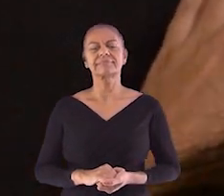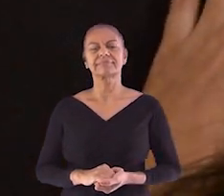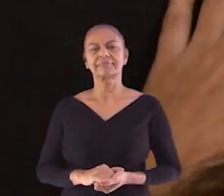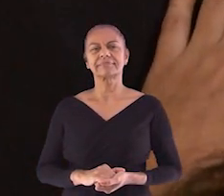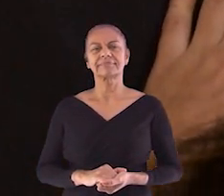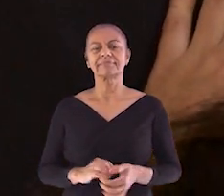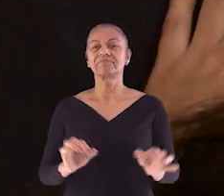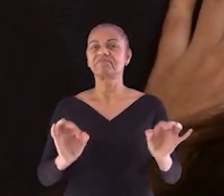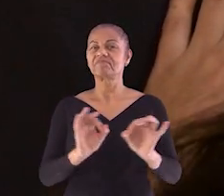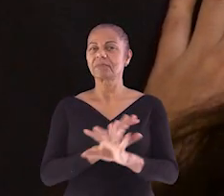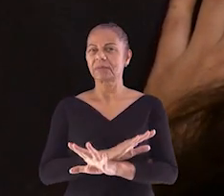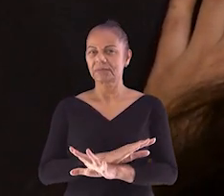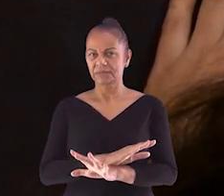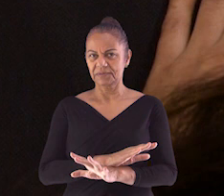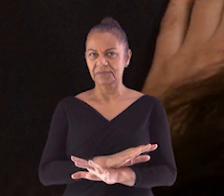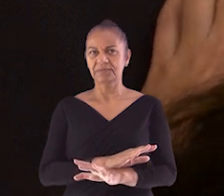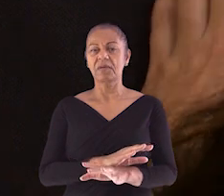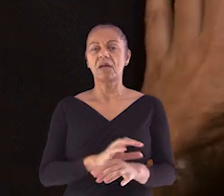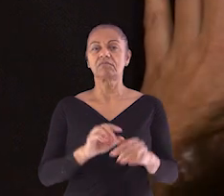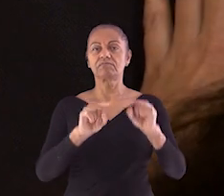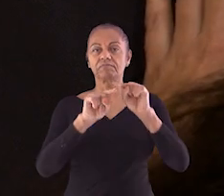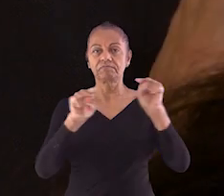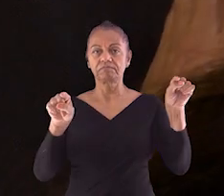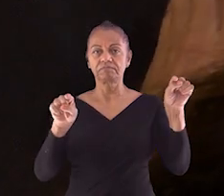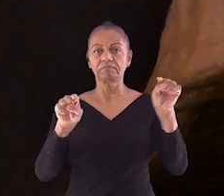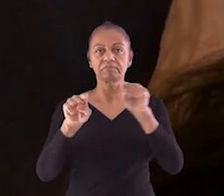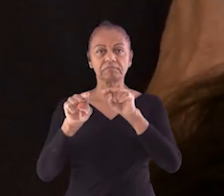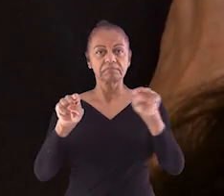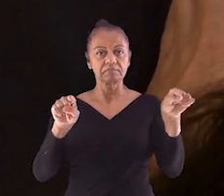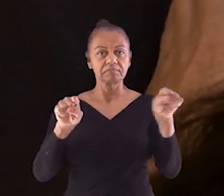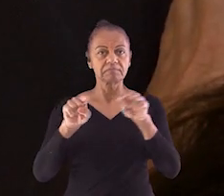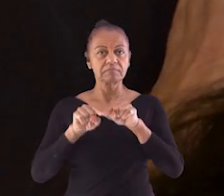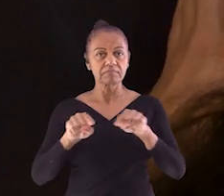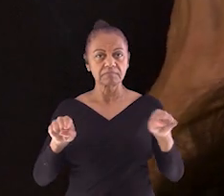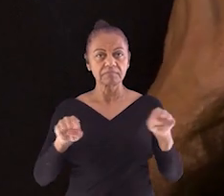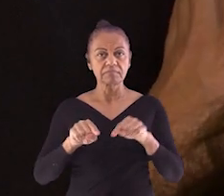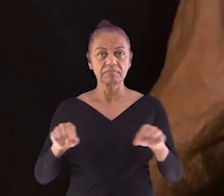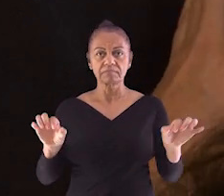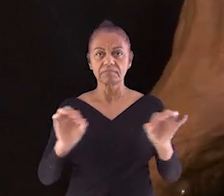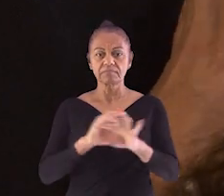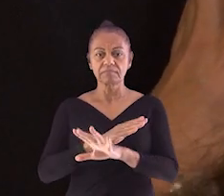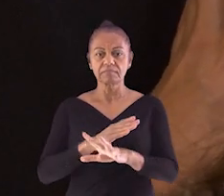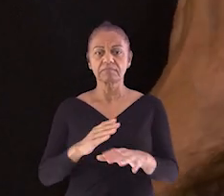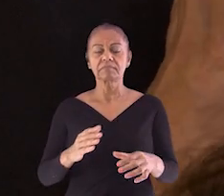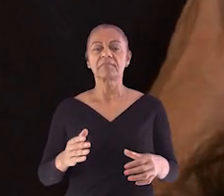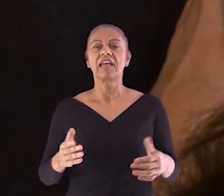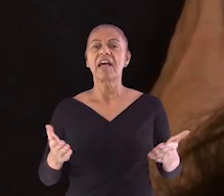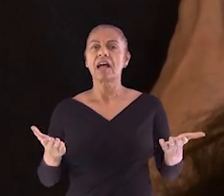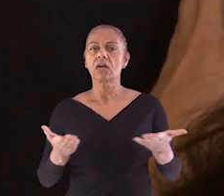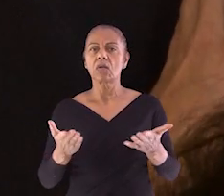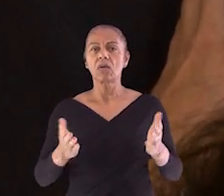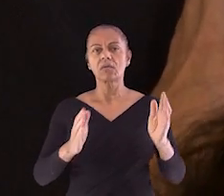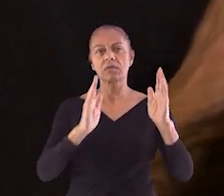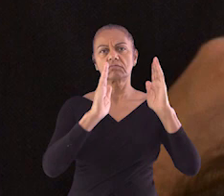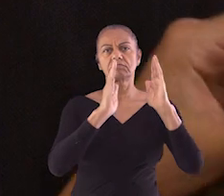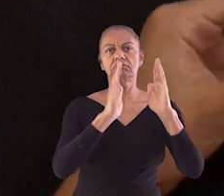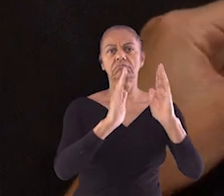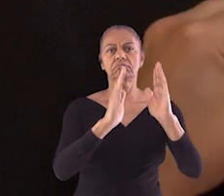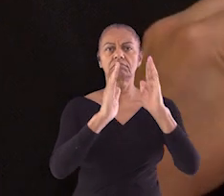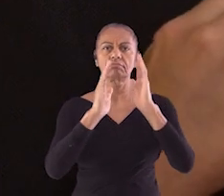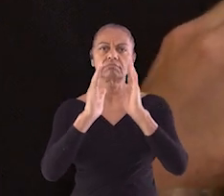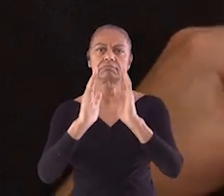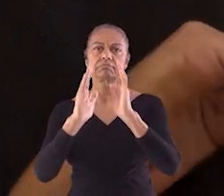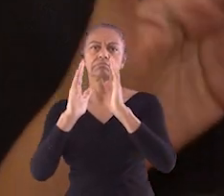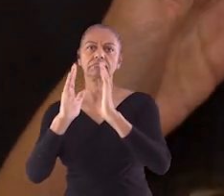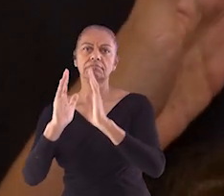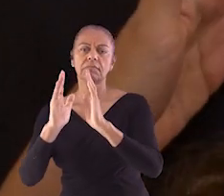Prontinho, linhas horizontais feitas. Para fazer aquelas caixinhas com o nome dos meses do ano, vamos precisar